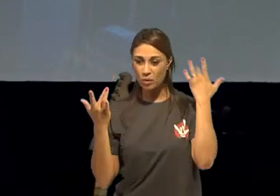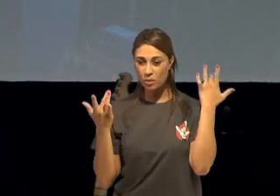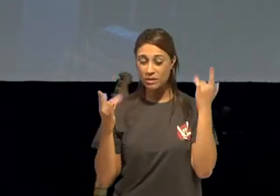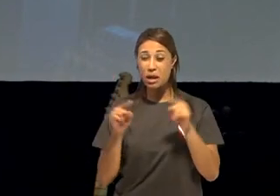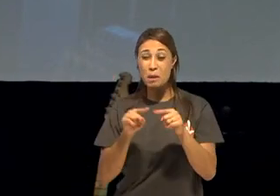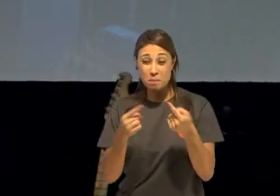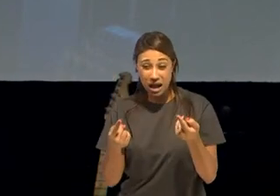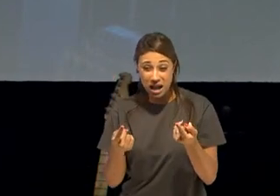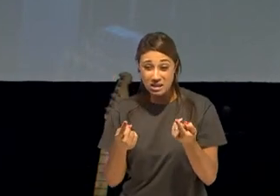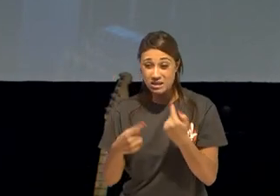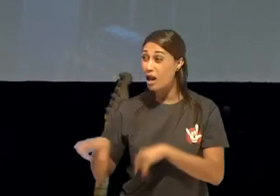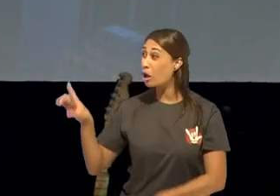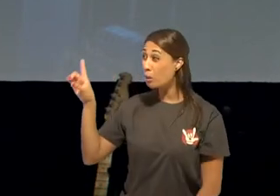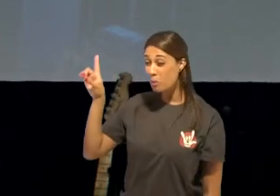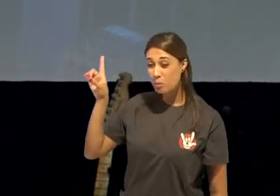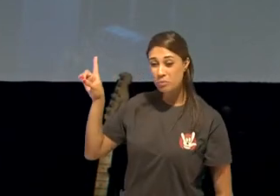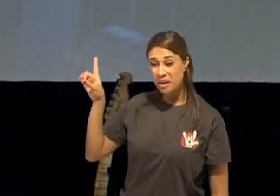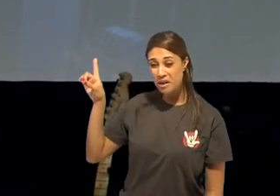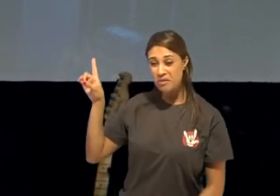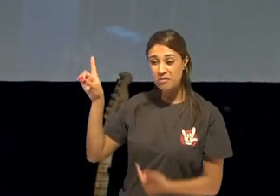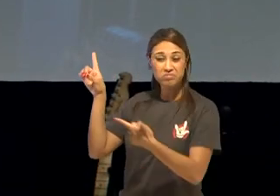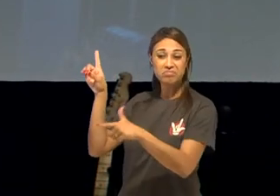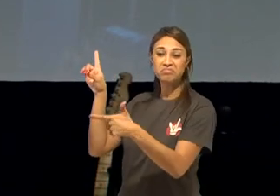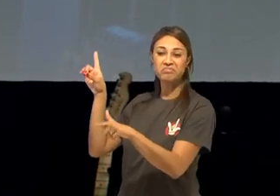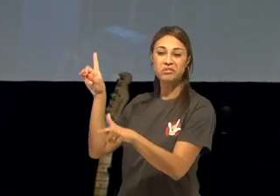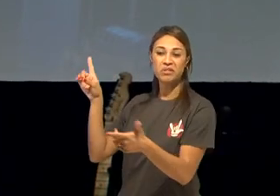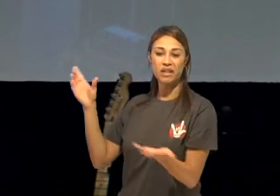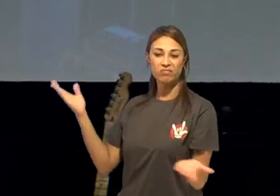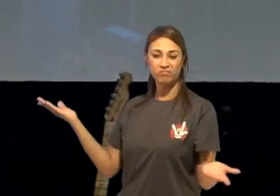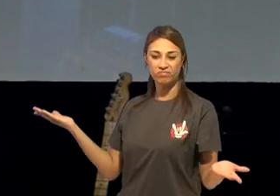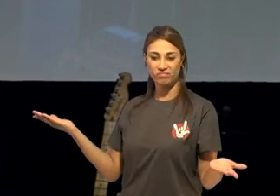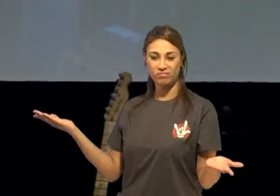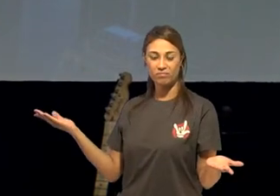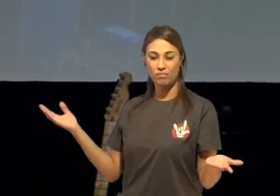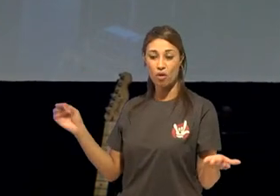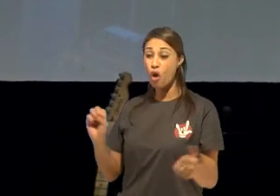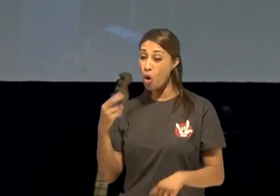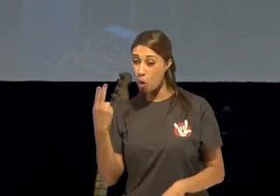minha palavra, falar sobre ter relacionamentos profundos com os homens.